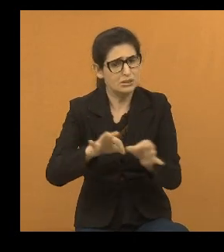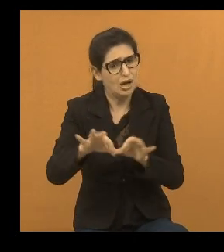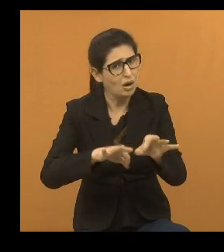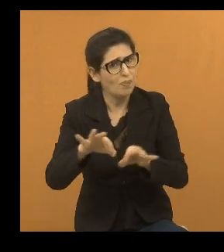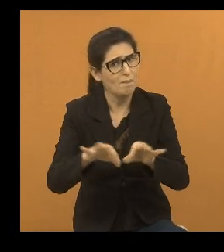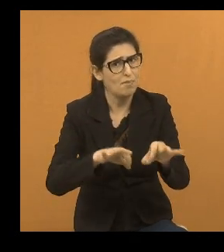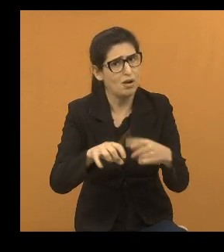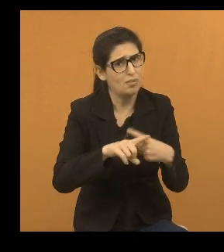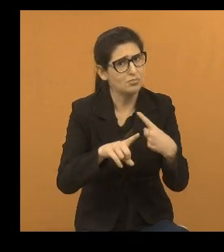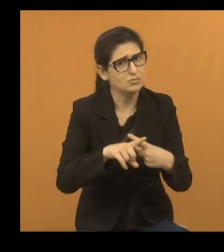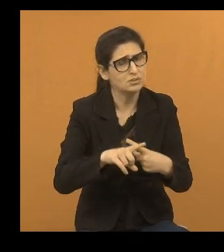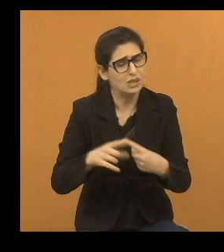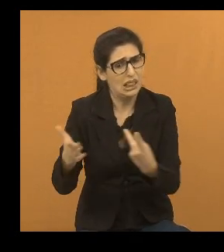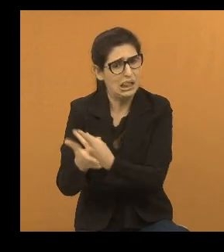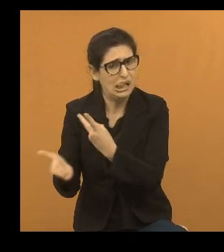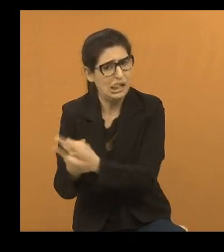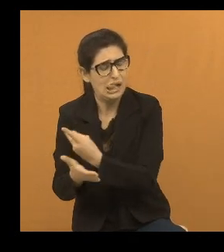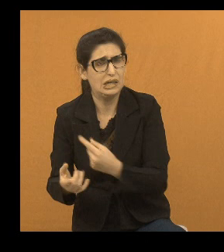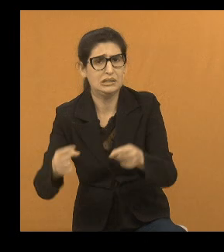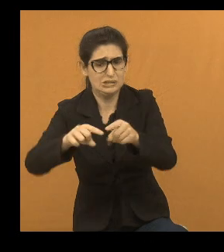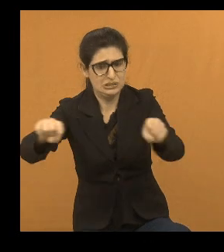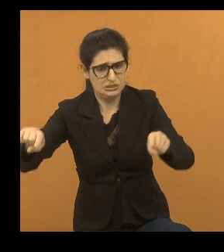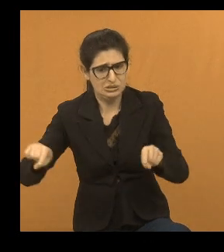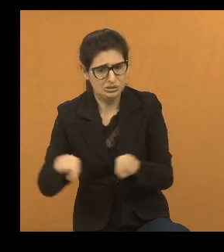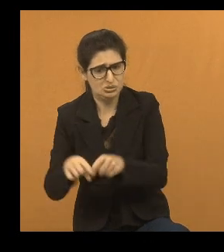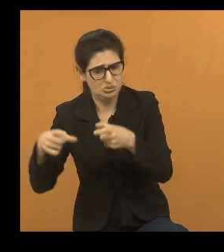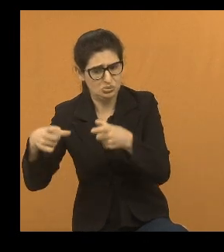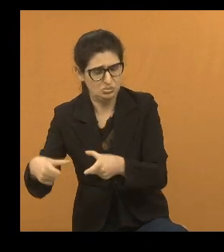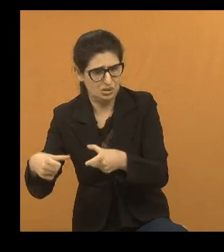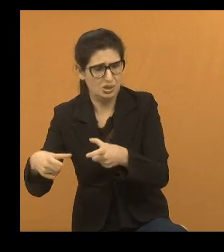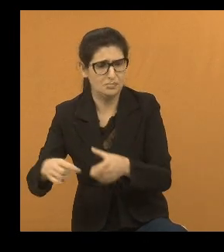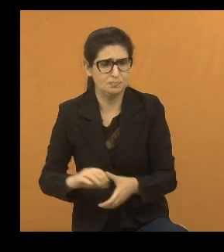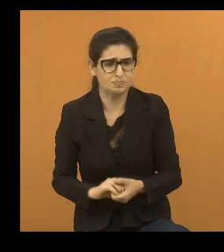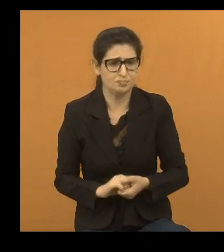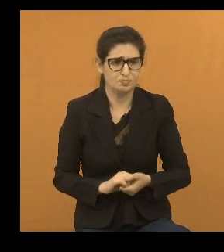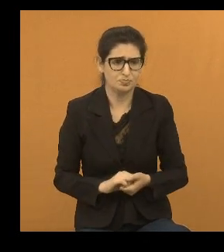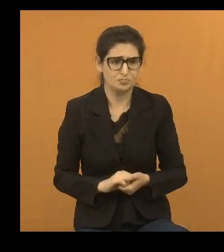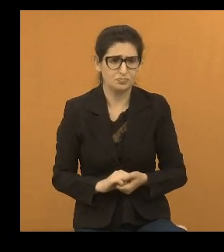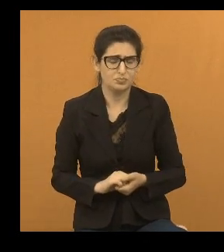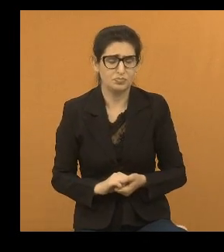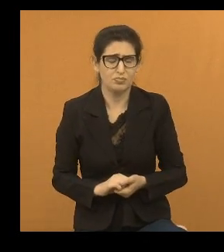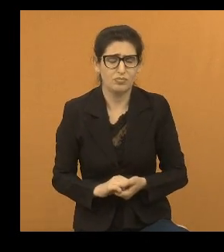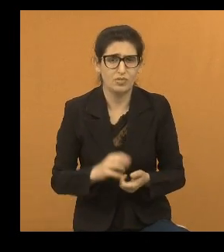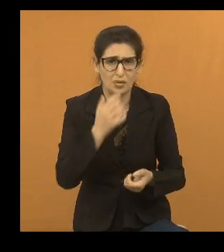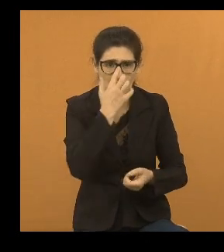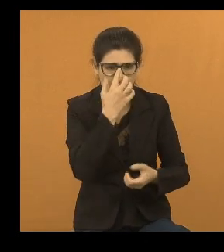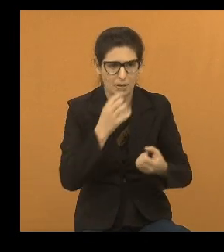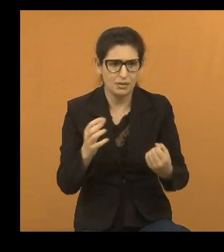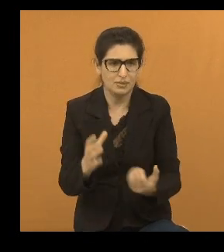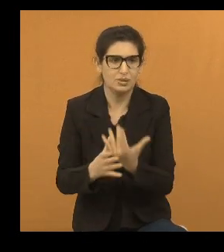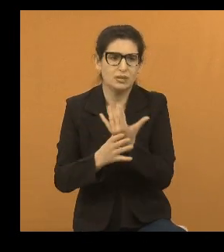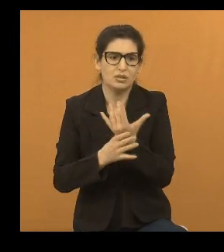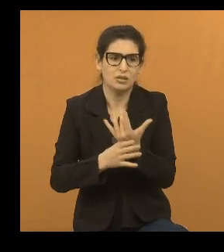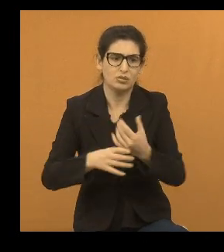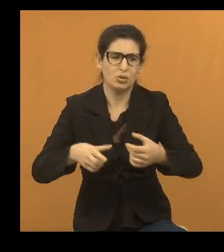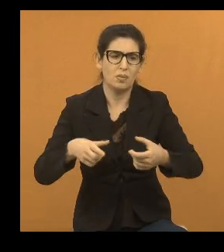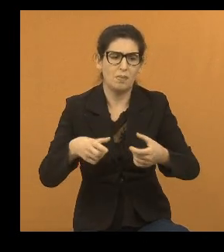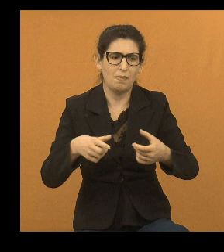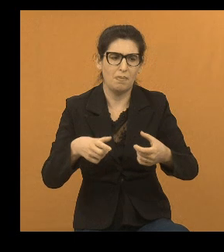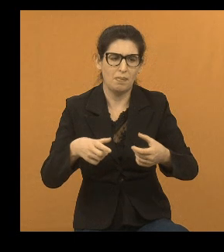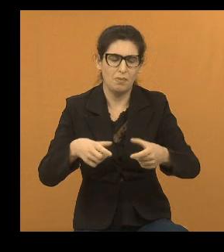com lotes maiores e a regularidade desses empreendimentos. A criação de um zoneamento adequado para essa